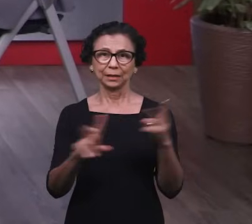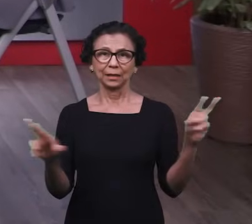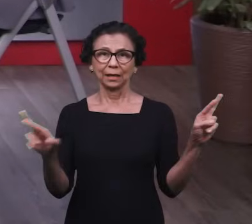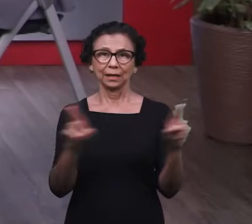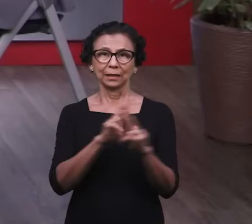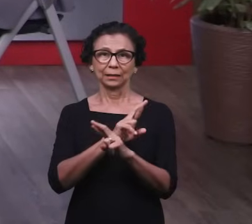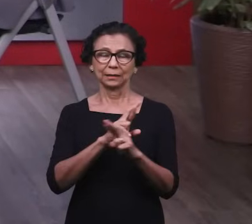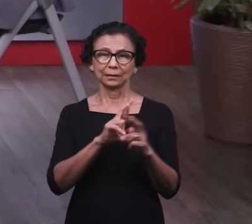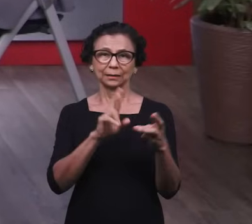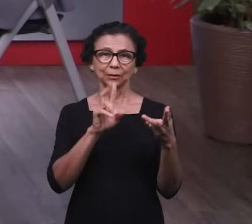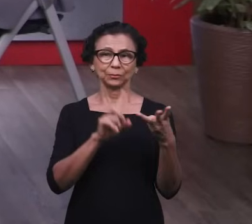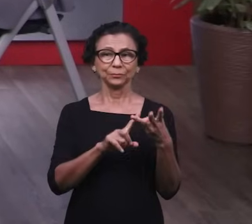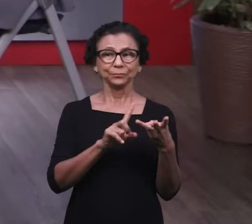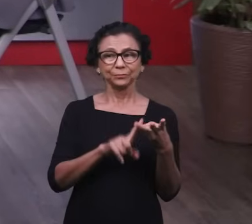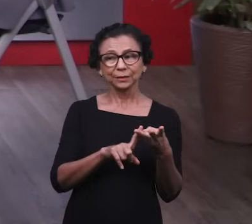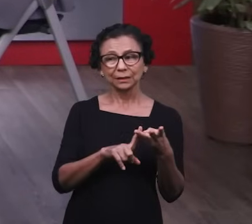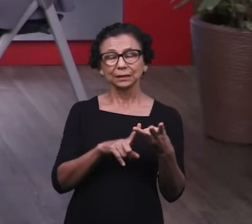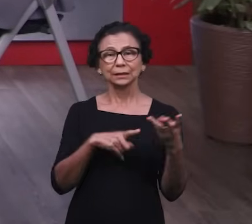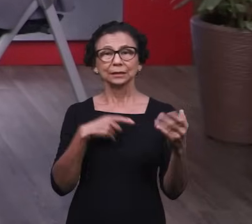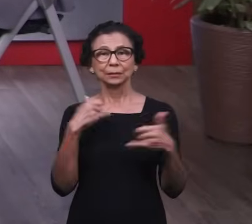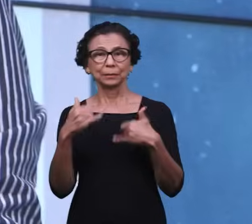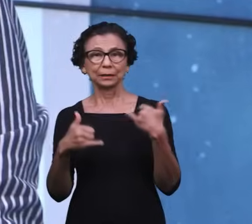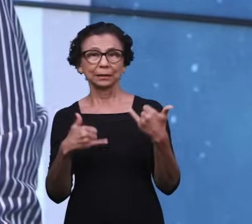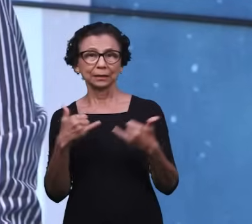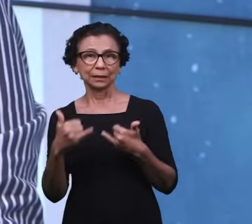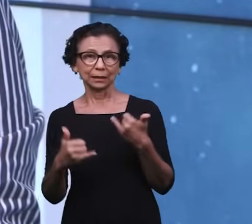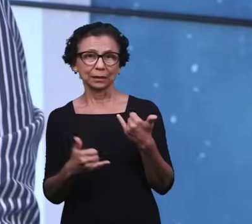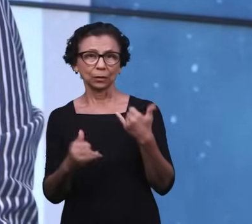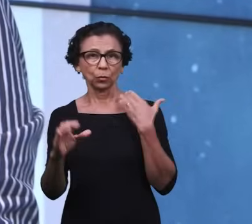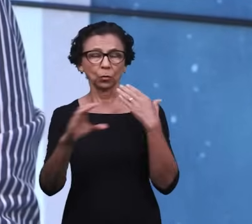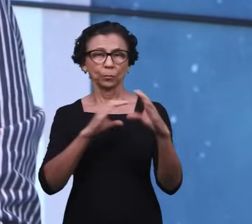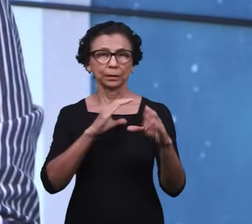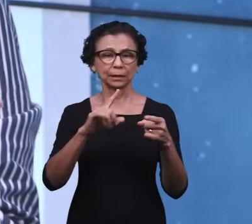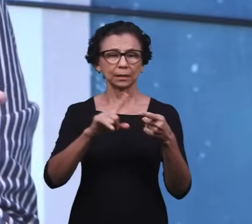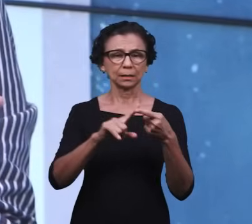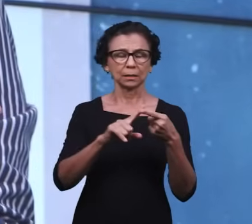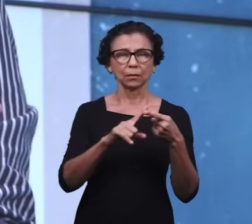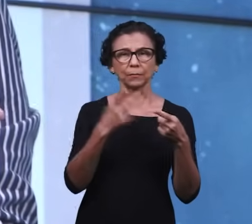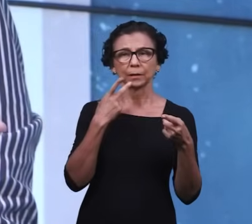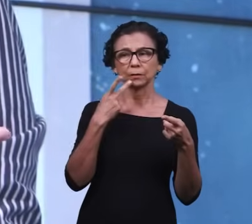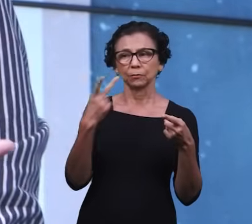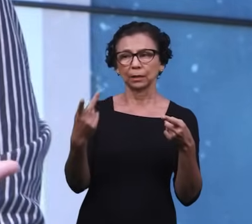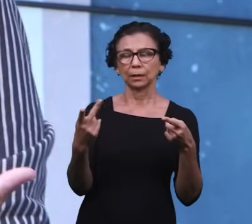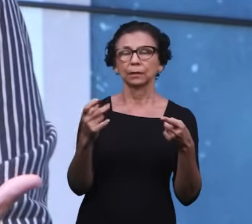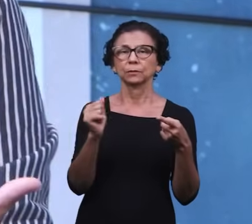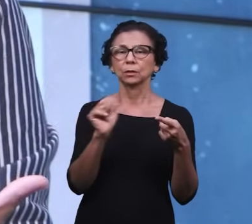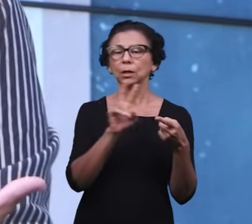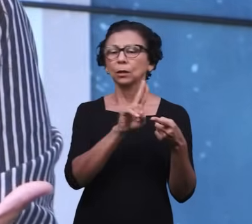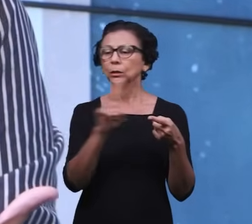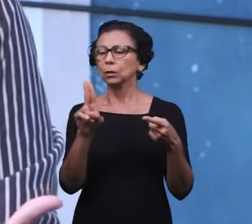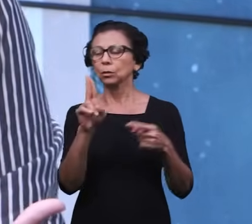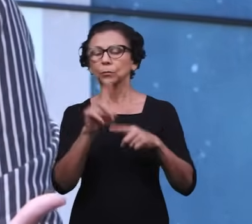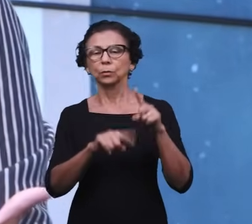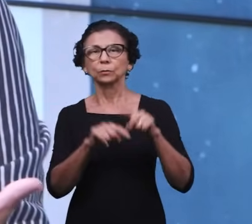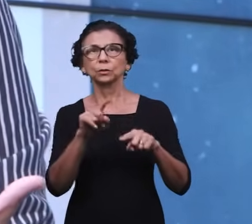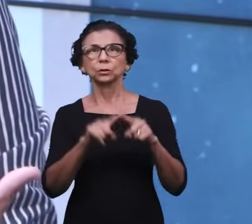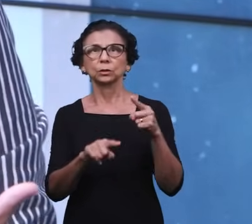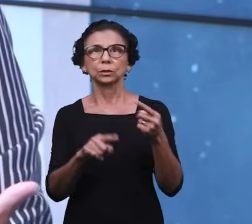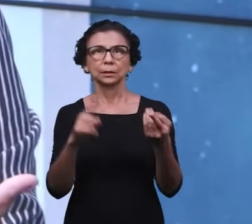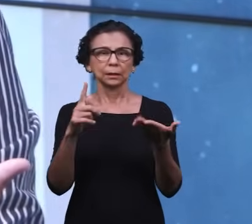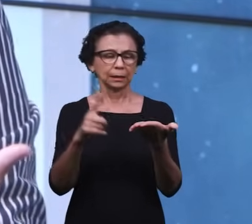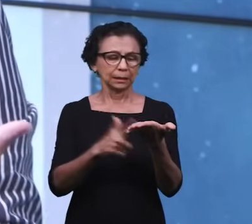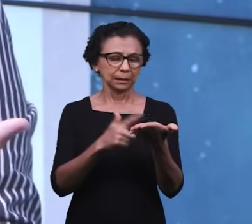na comunicação, a fala era para nomear para ele. Então, ele estava vendo um livrinho,